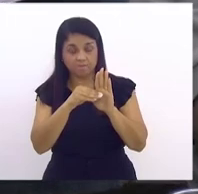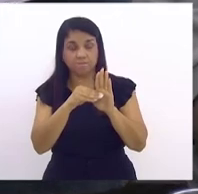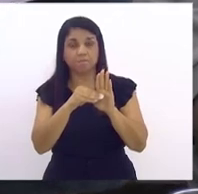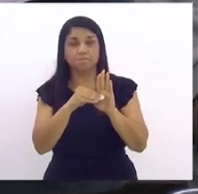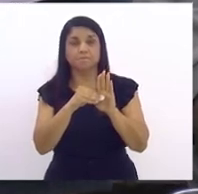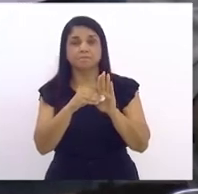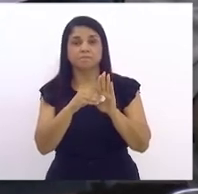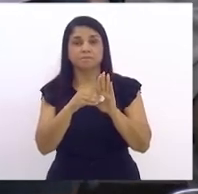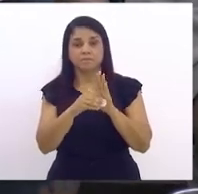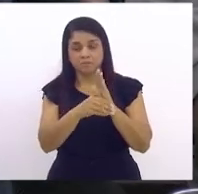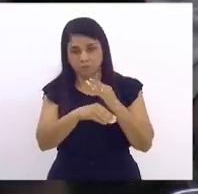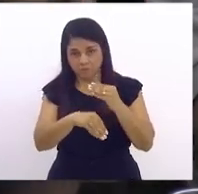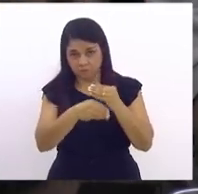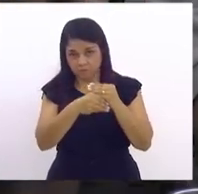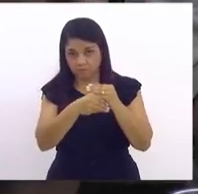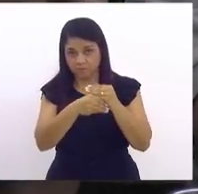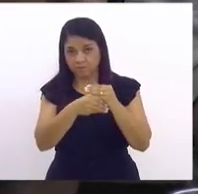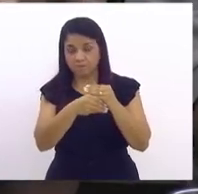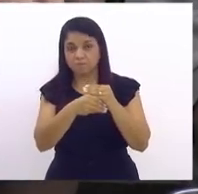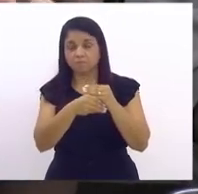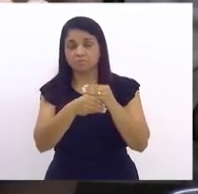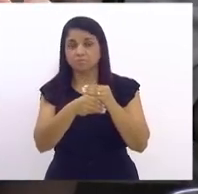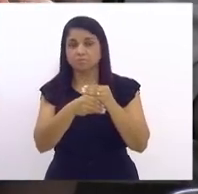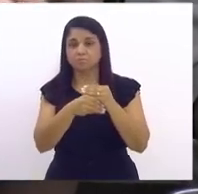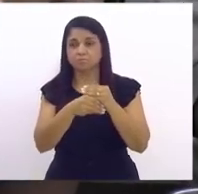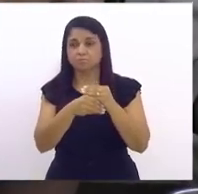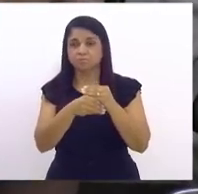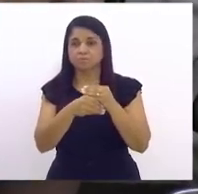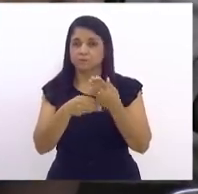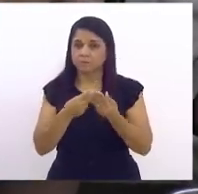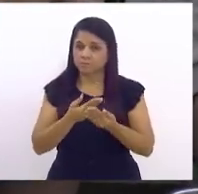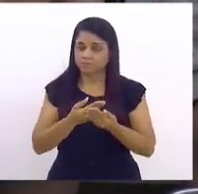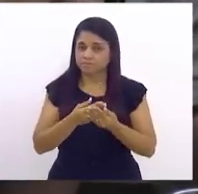que para fazer os contingenciamentos,